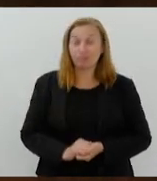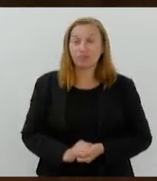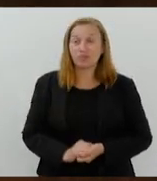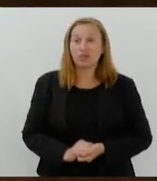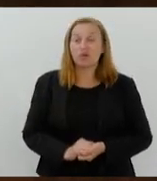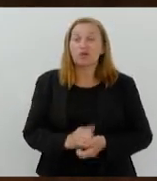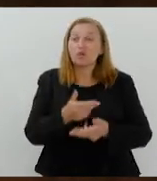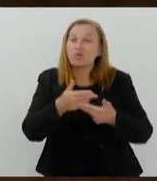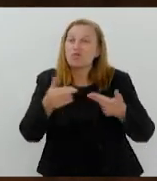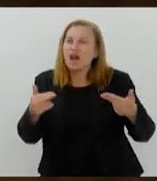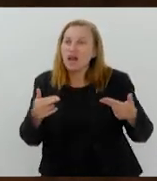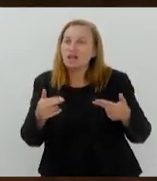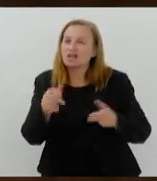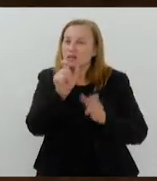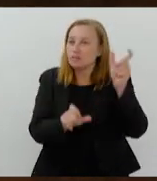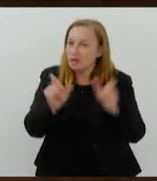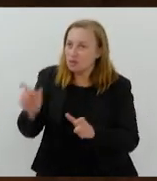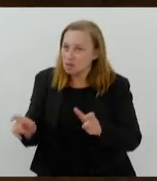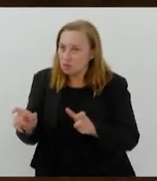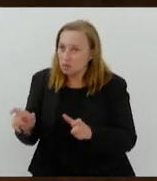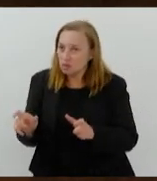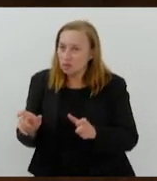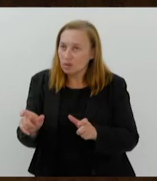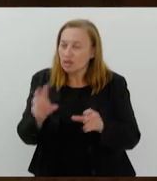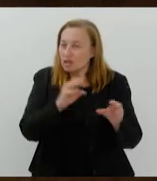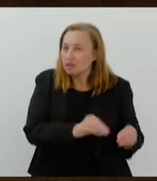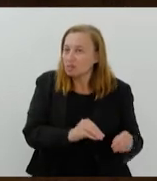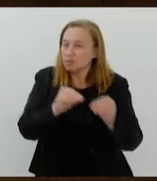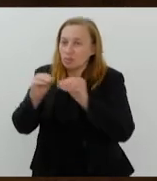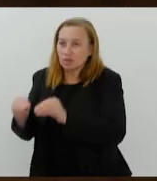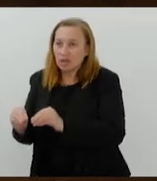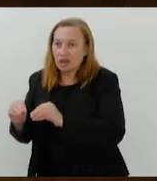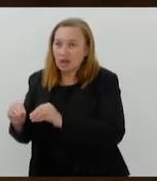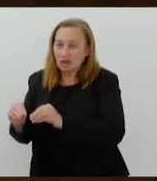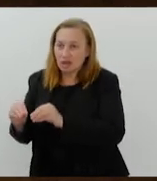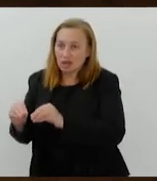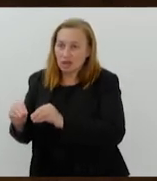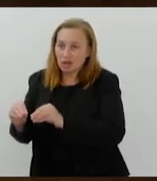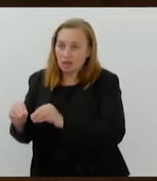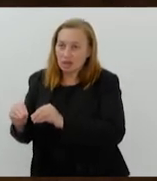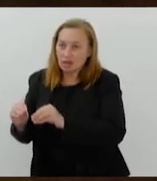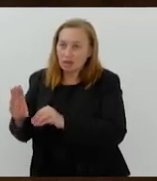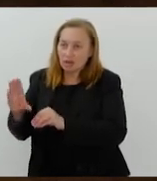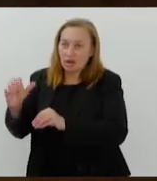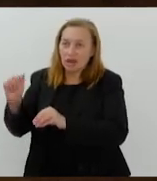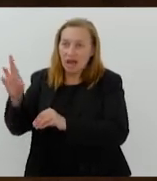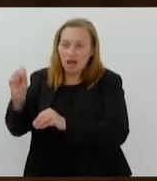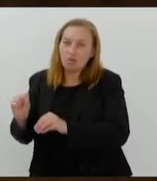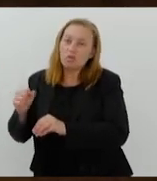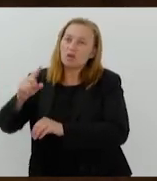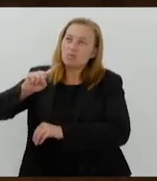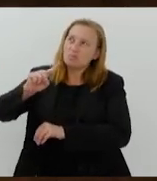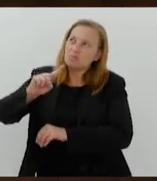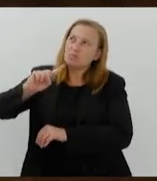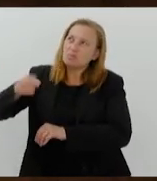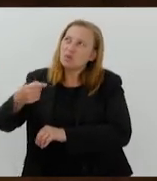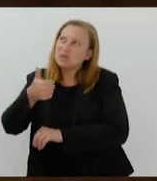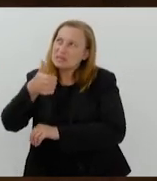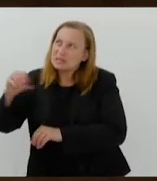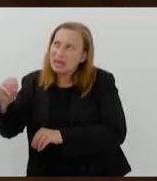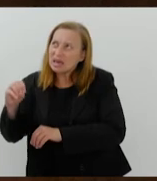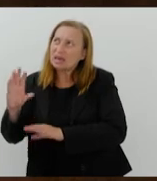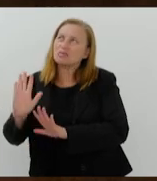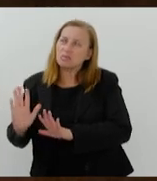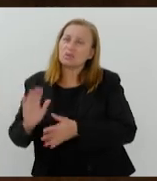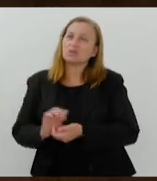muitos investigadores também passaram para inspetor, esse número reduziria para 1.100, 1.000 e alguma coisa.